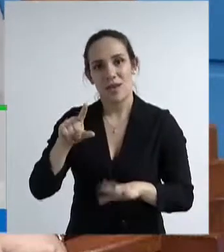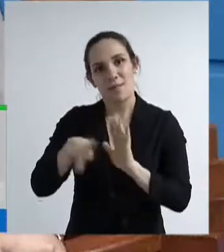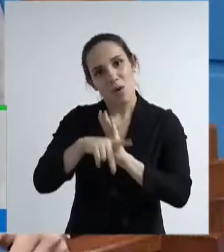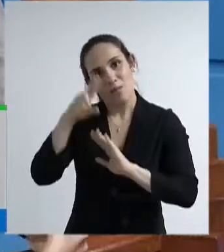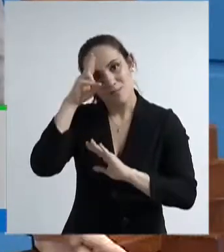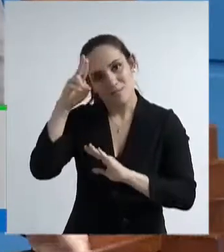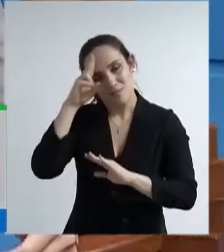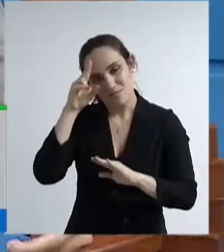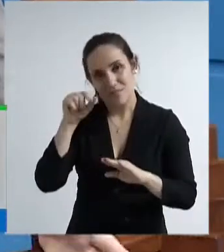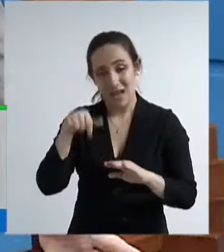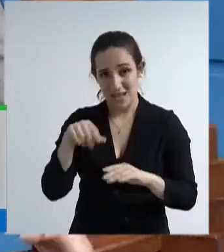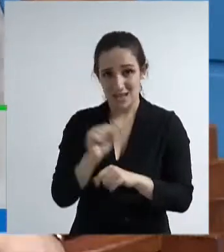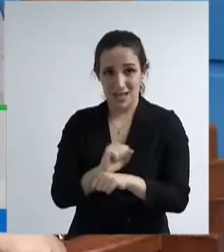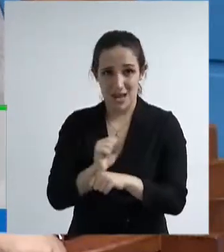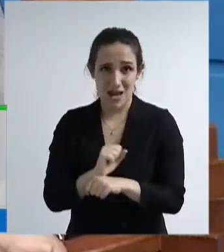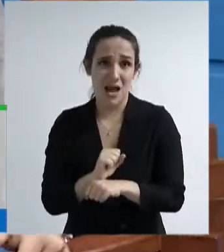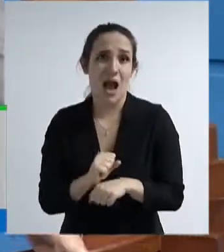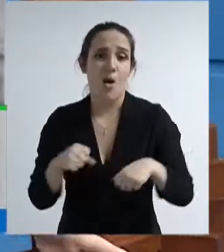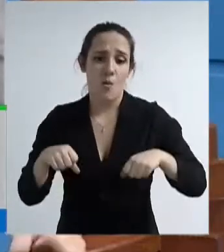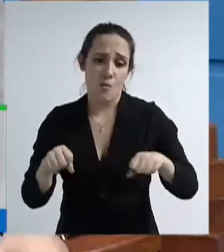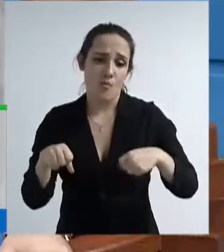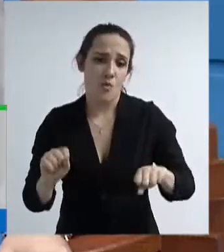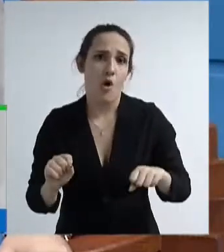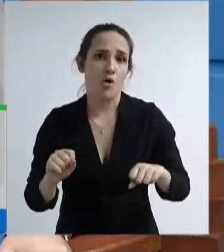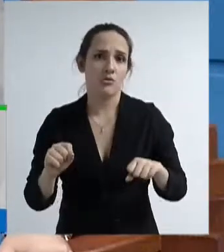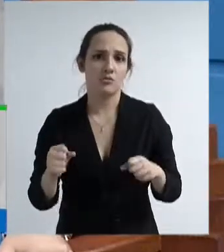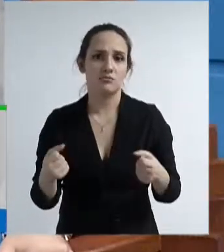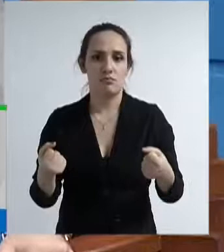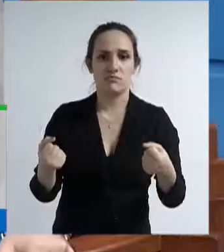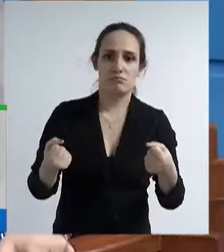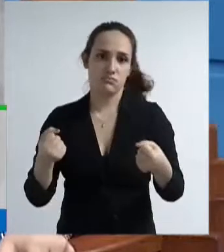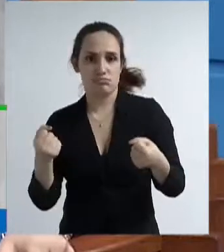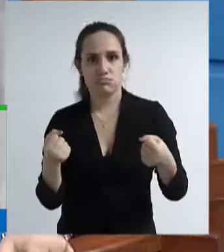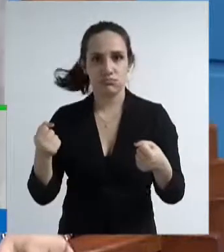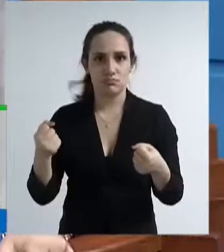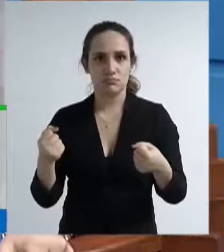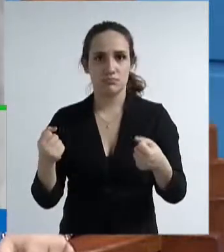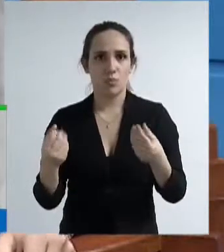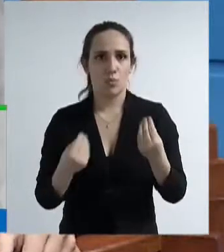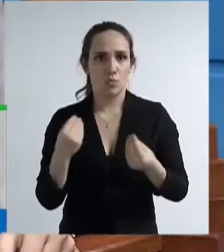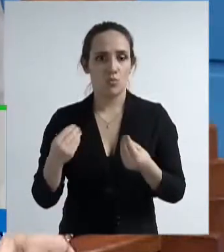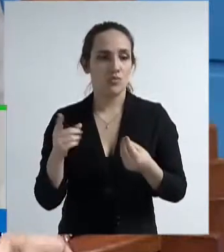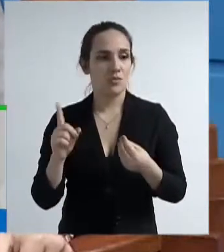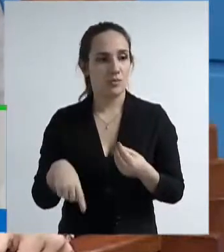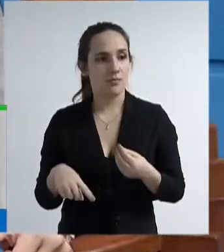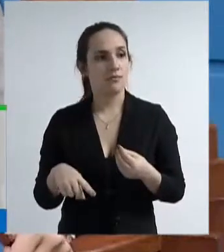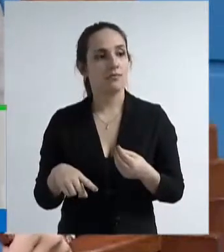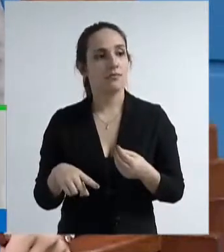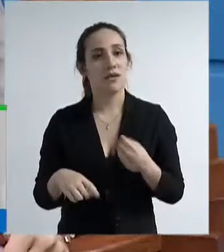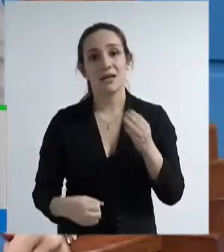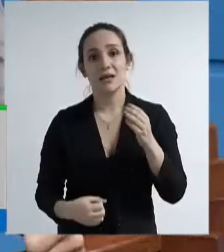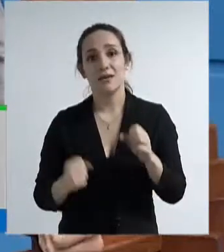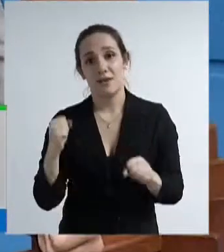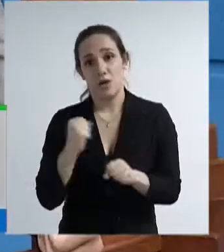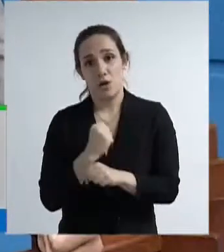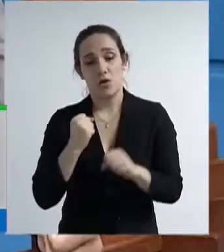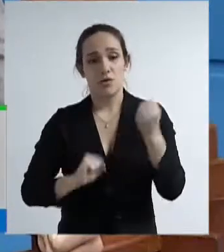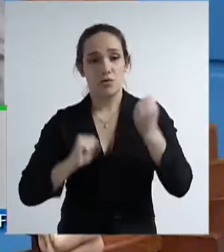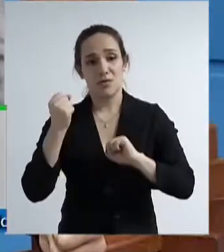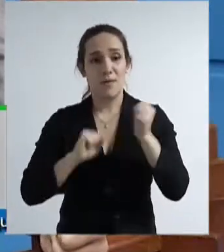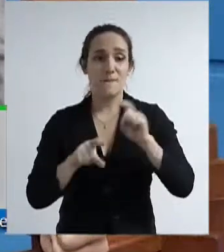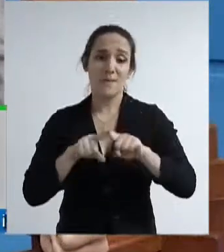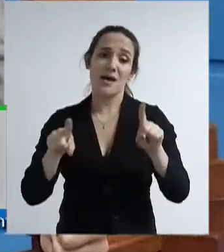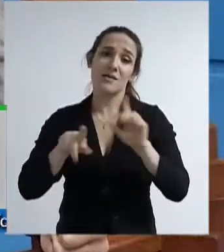nossos automóveis, motos, caminhonetes e até os caminhões são fabricados, testados para atender ao uso